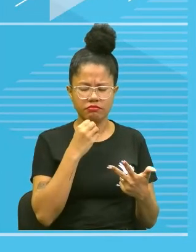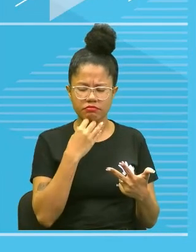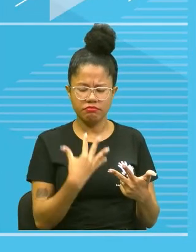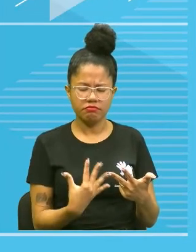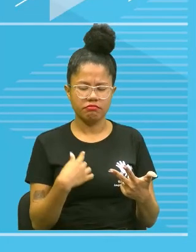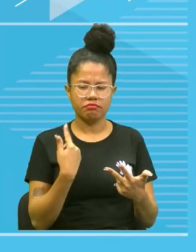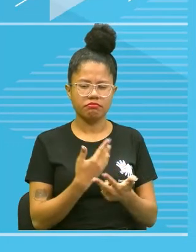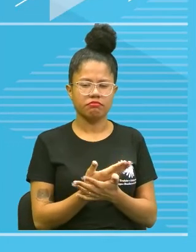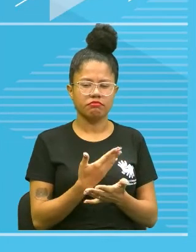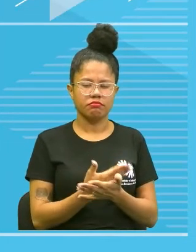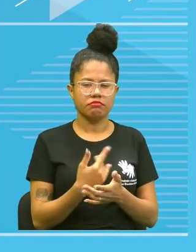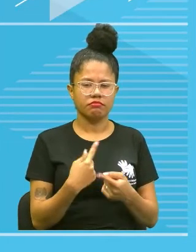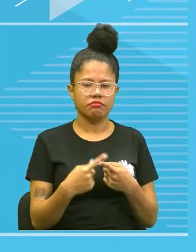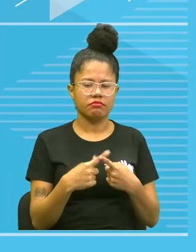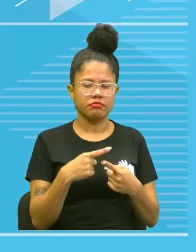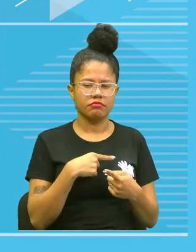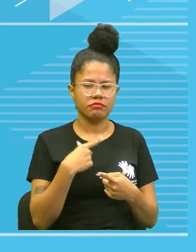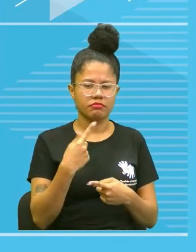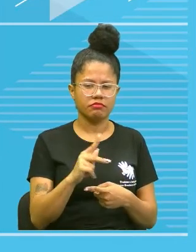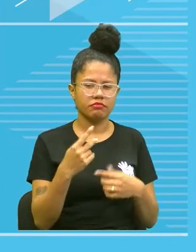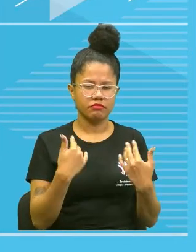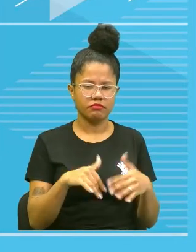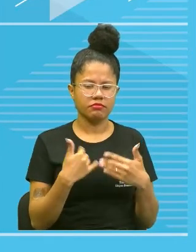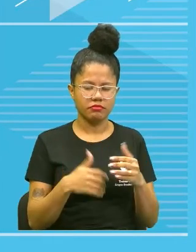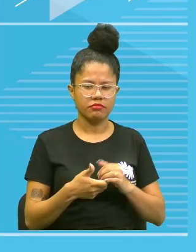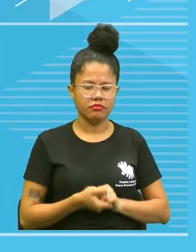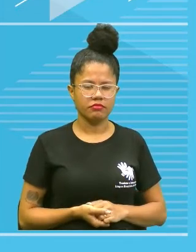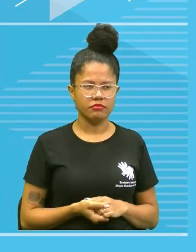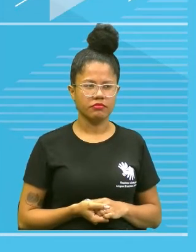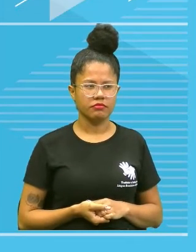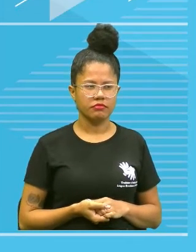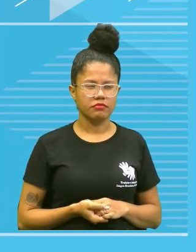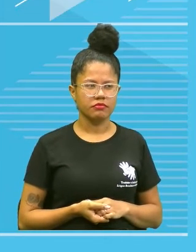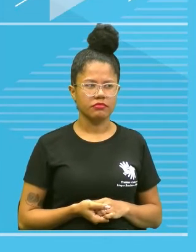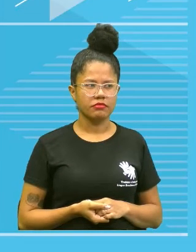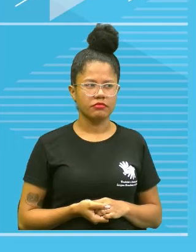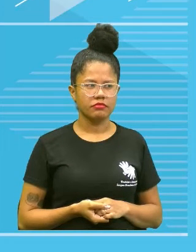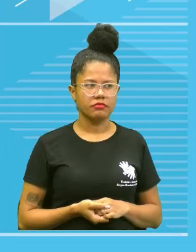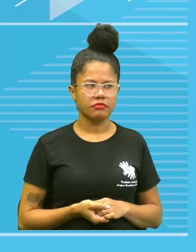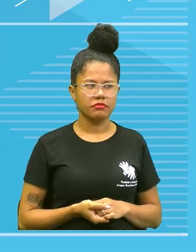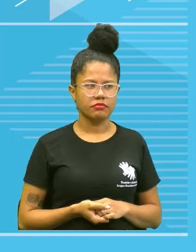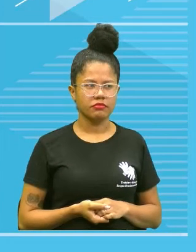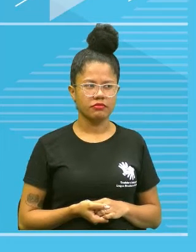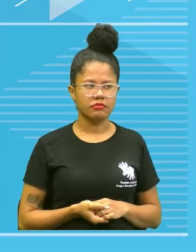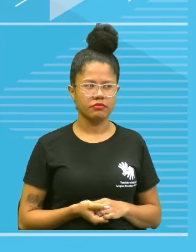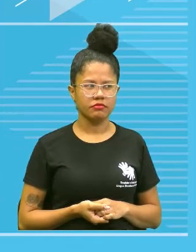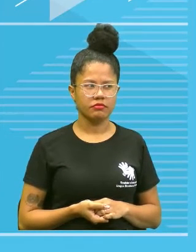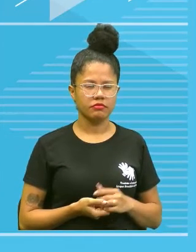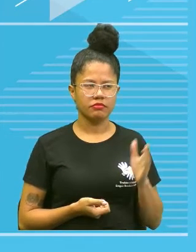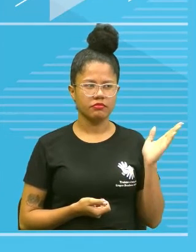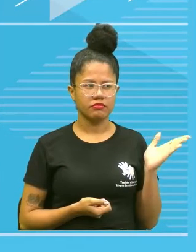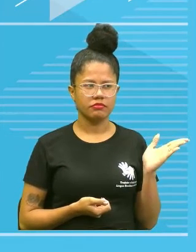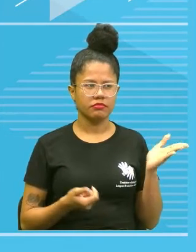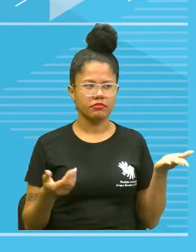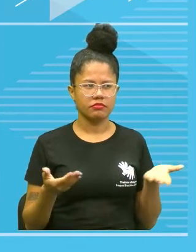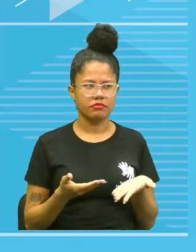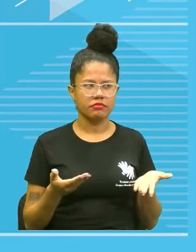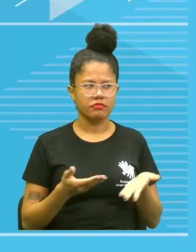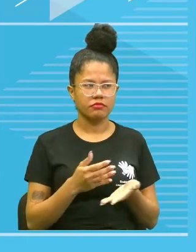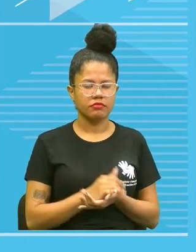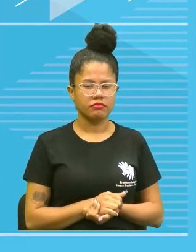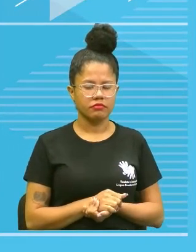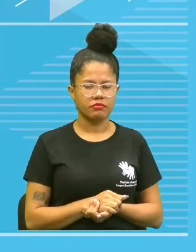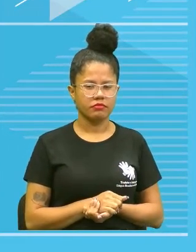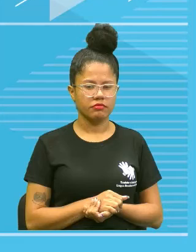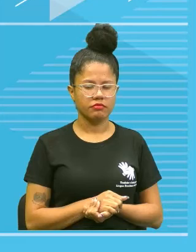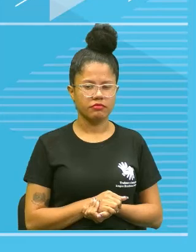uma coisa que vai cair no vestibular de vocês. Ok? E aí a gente chega na parte teórica, o teorema